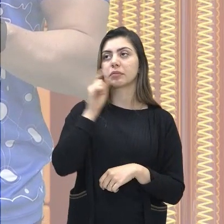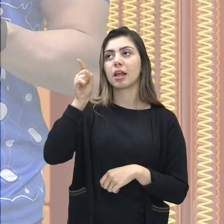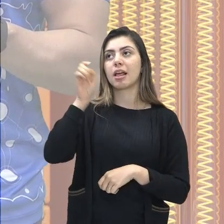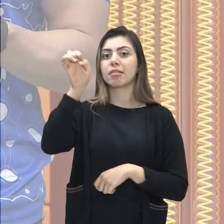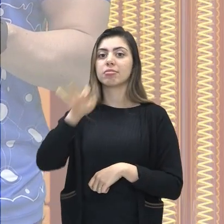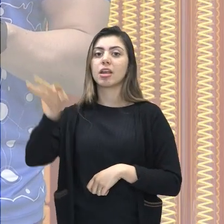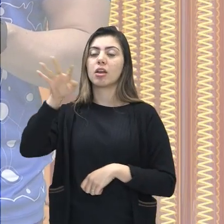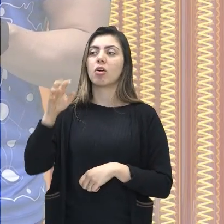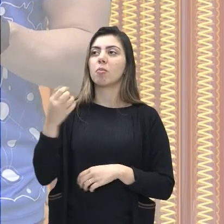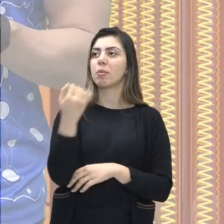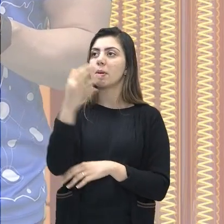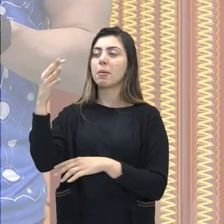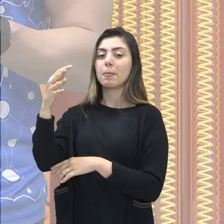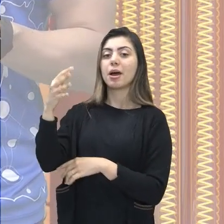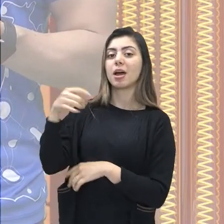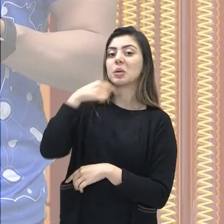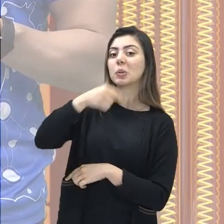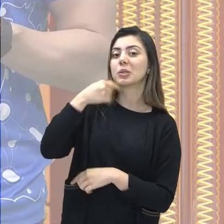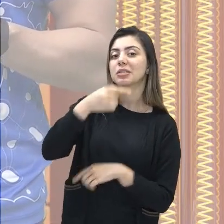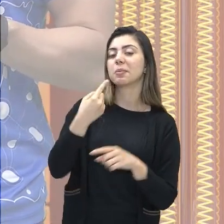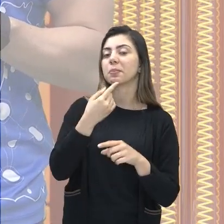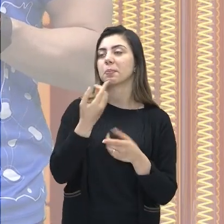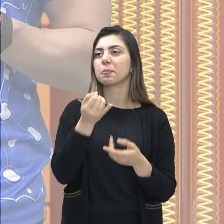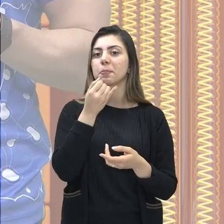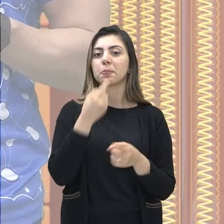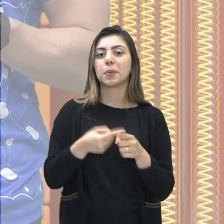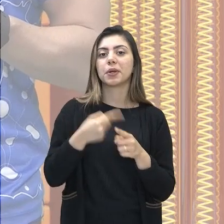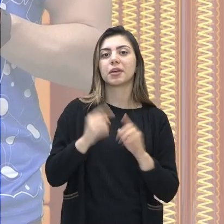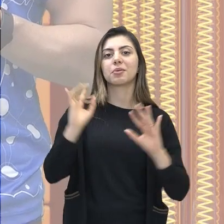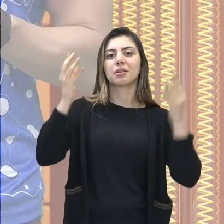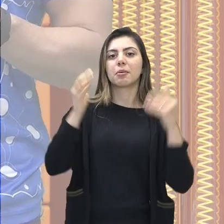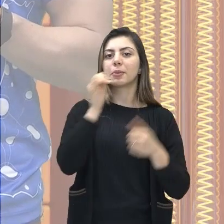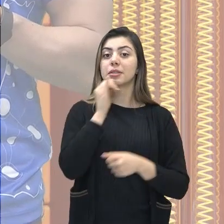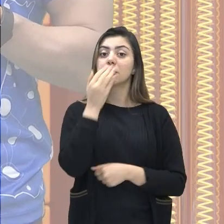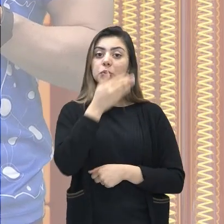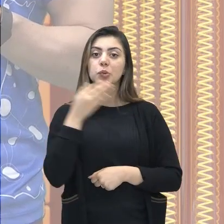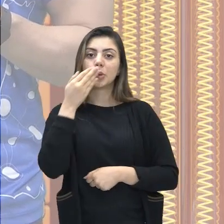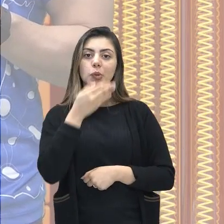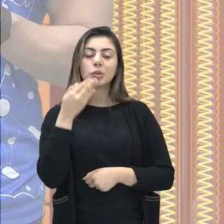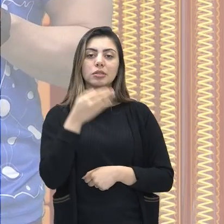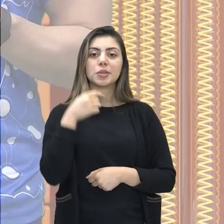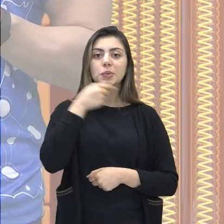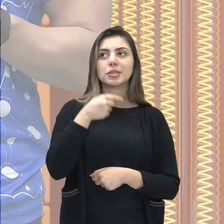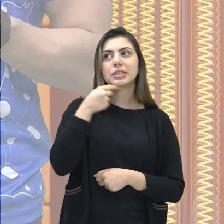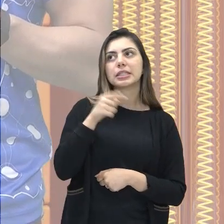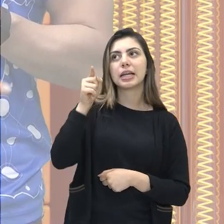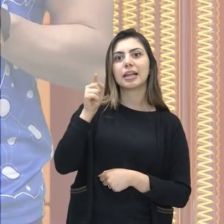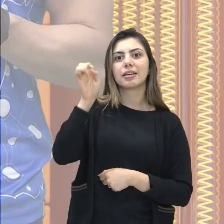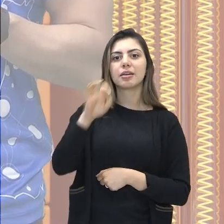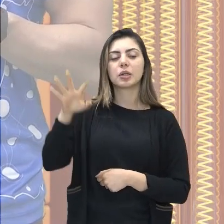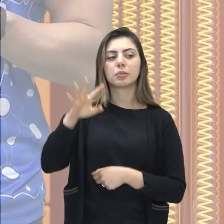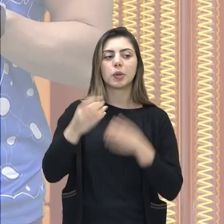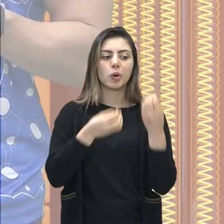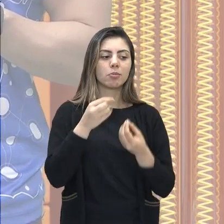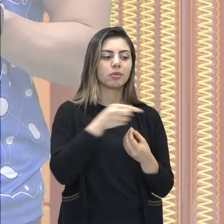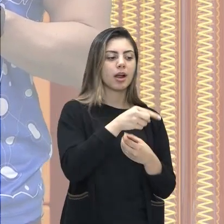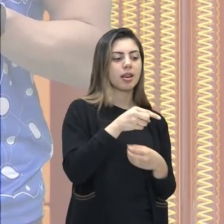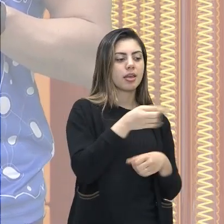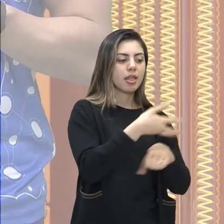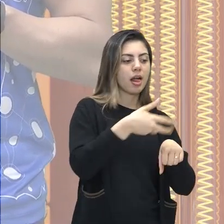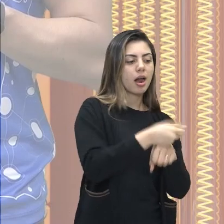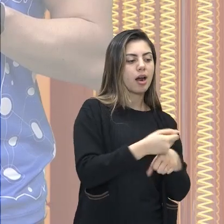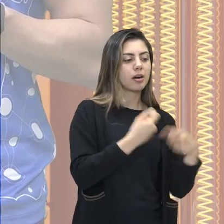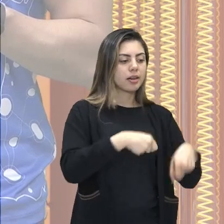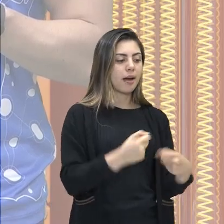conseguiam cultivar na Europa por conta do clima, como, por exemplo, o açúcar, eles cultivam na colônia, certo? E levam